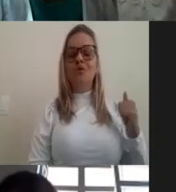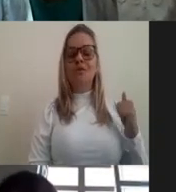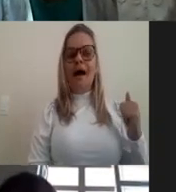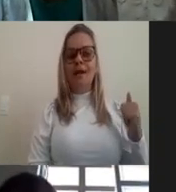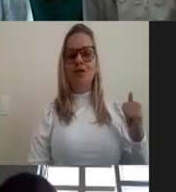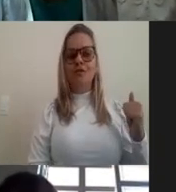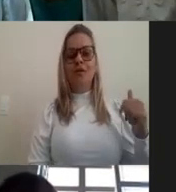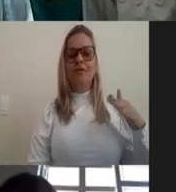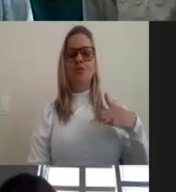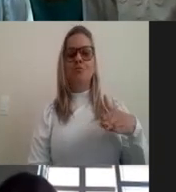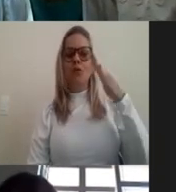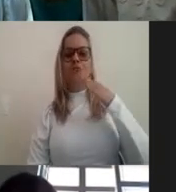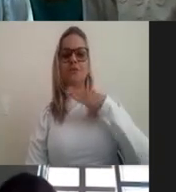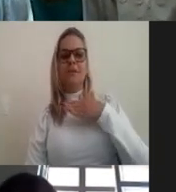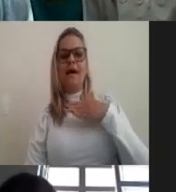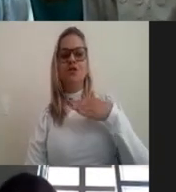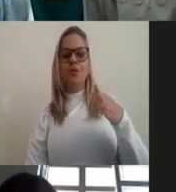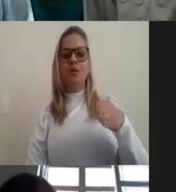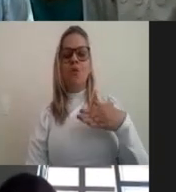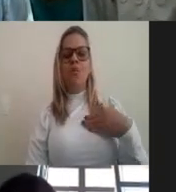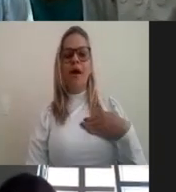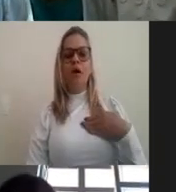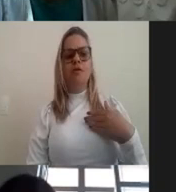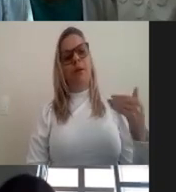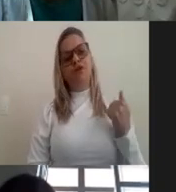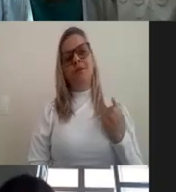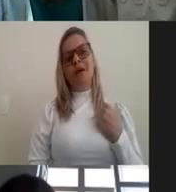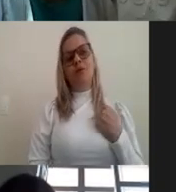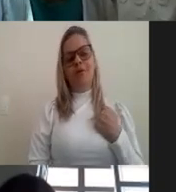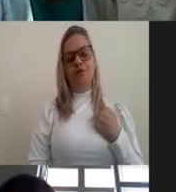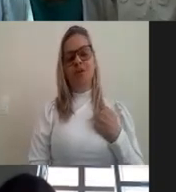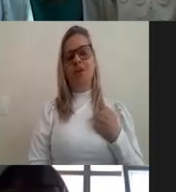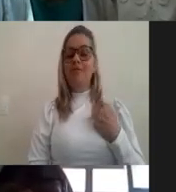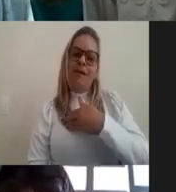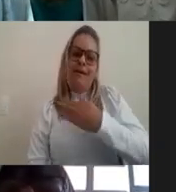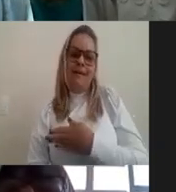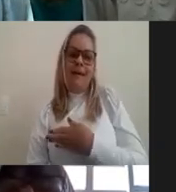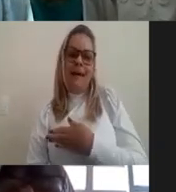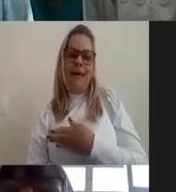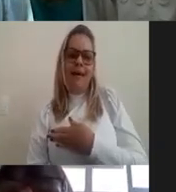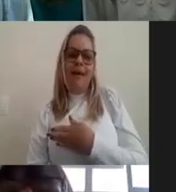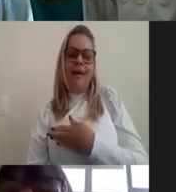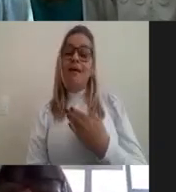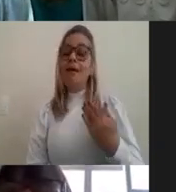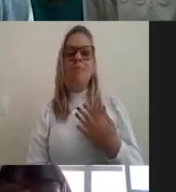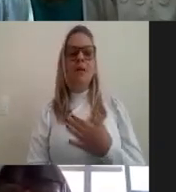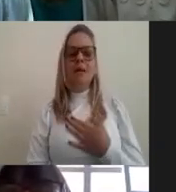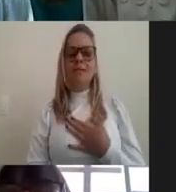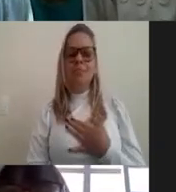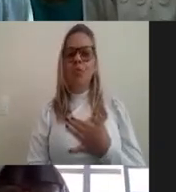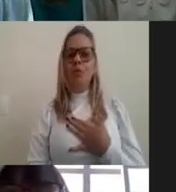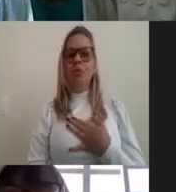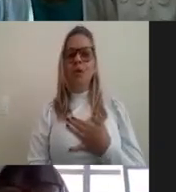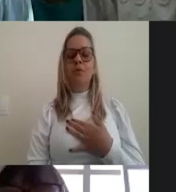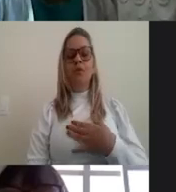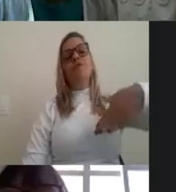tem curiosidade. Foi através de uma curiosidade que eu conheci o Roberto. Falei, peraí, deixa eu entrar no perfil dele e ver quem ele é. E me